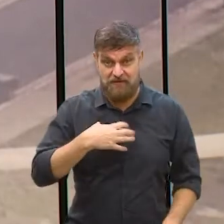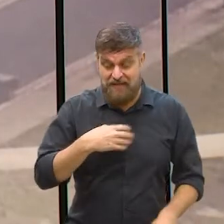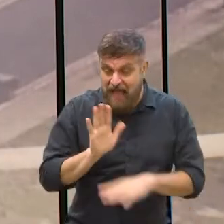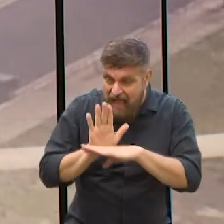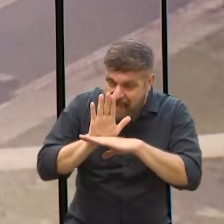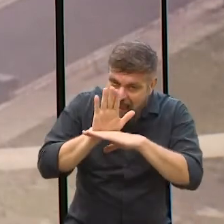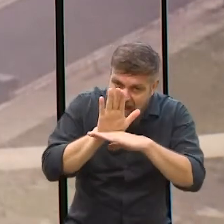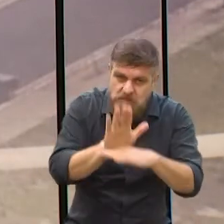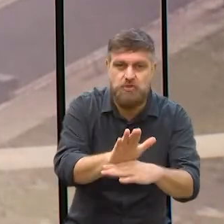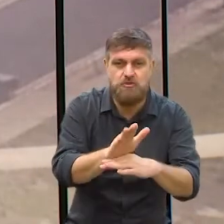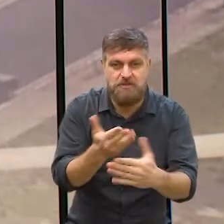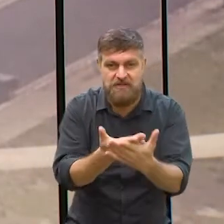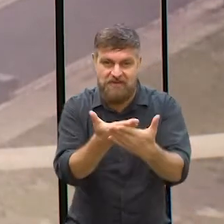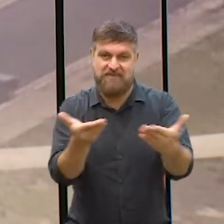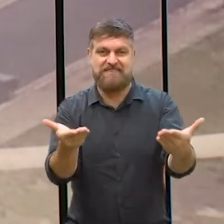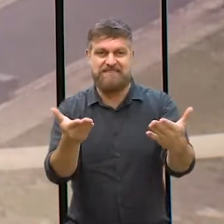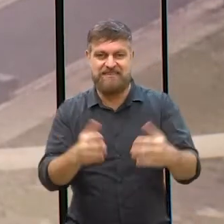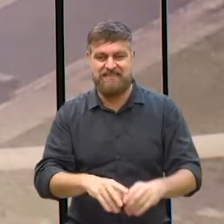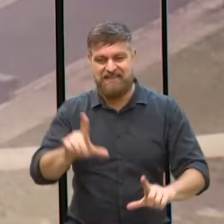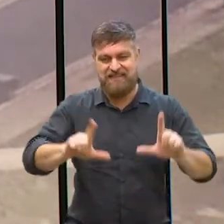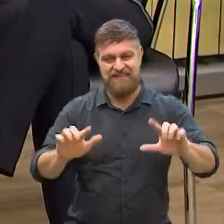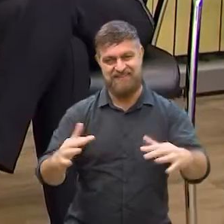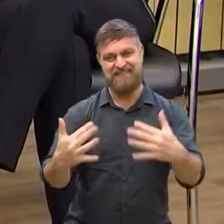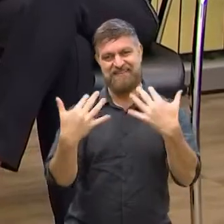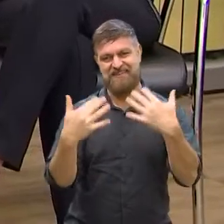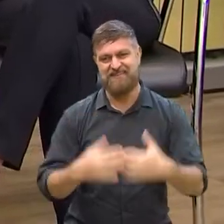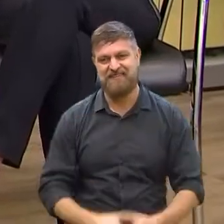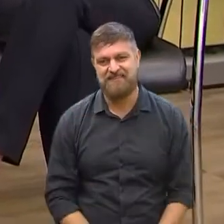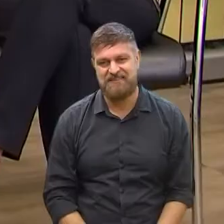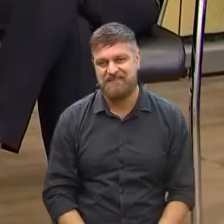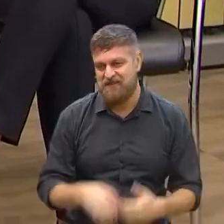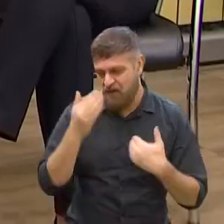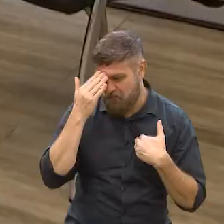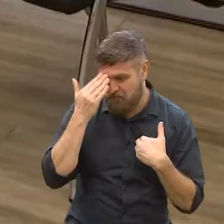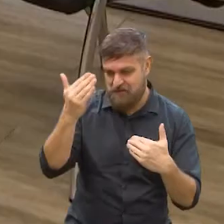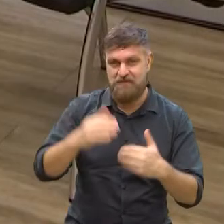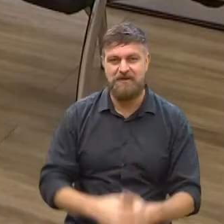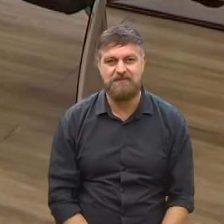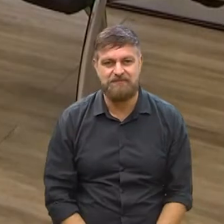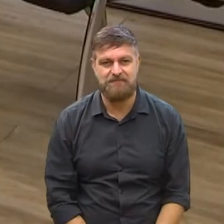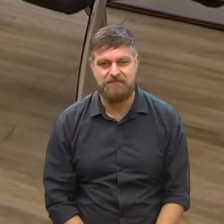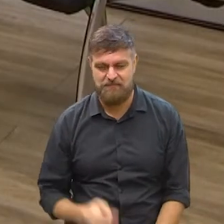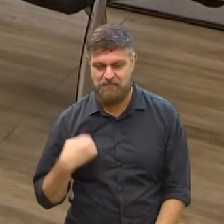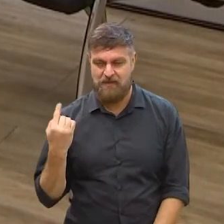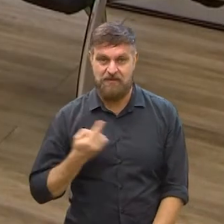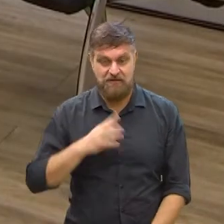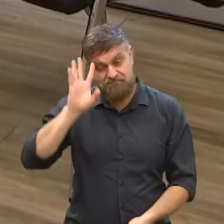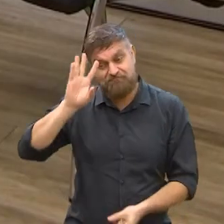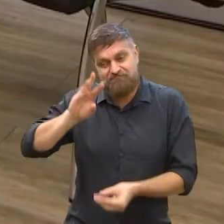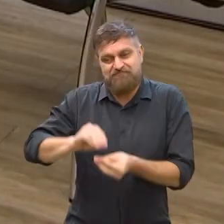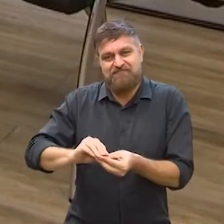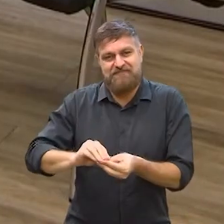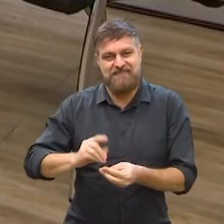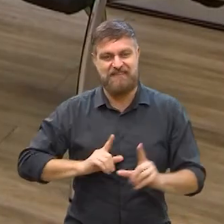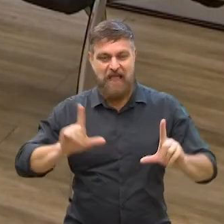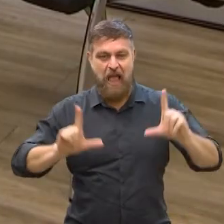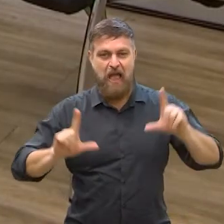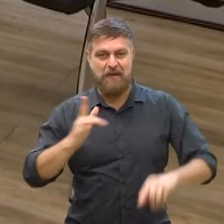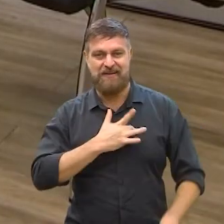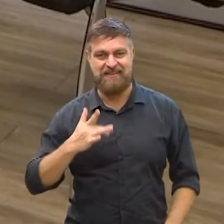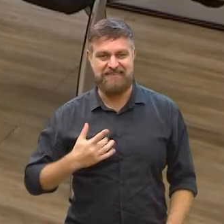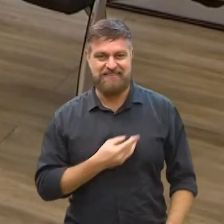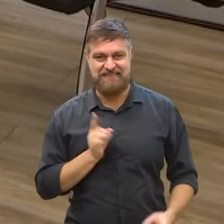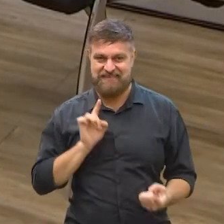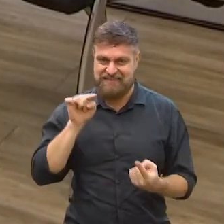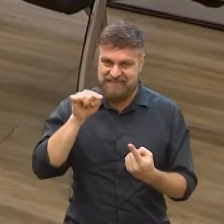contribua, colabore com você que está assistindo o programa. Muito obrigada. E nós ficamos por aqui com o programa Saúde à